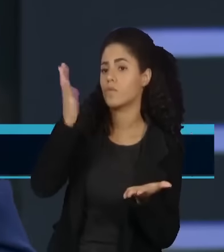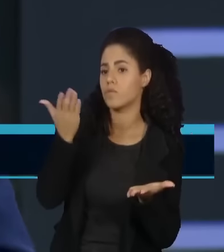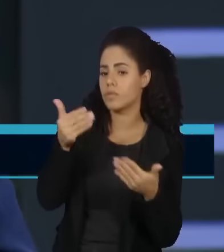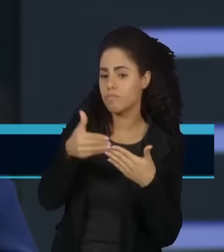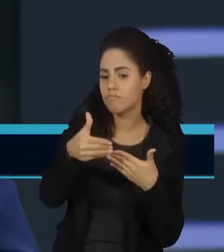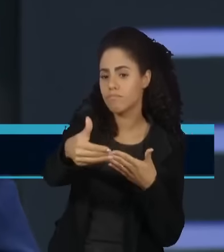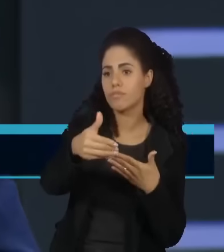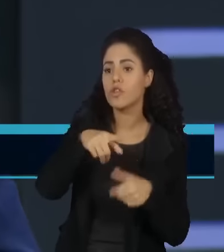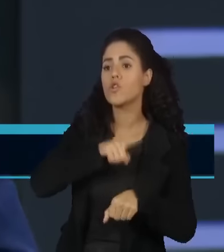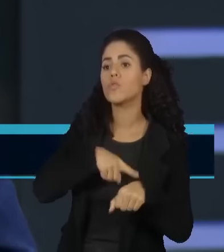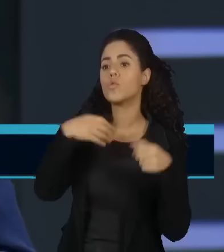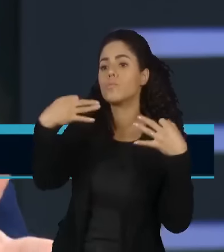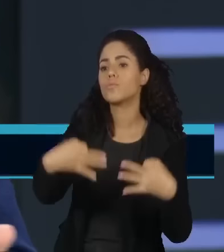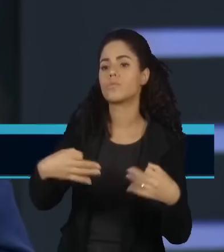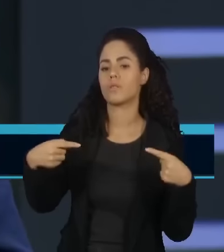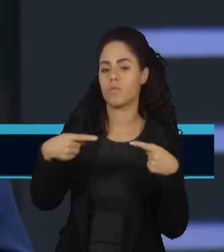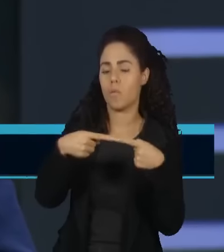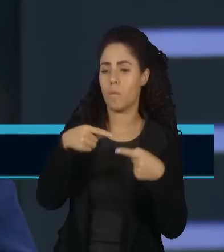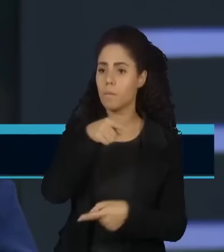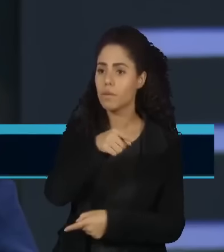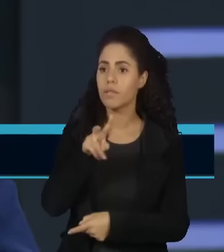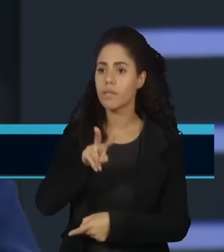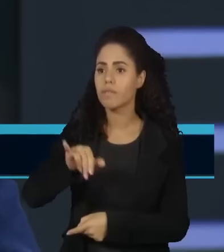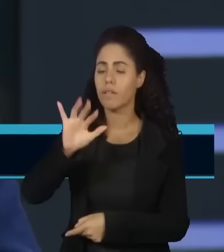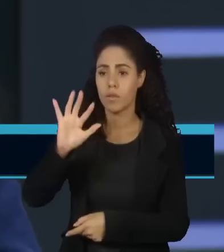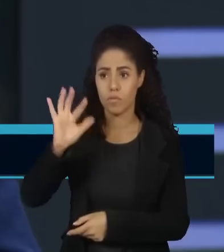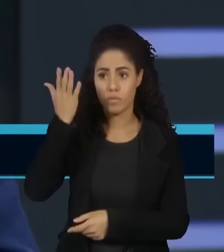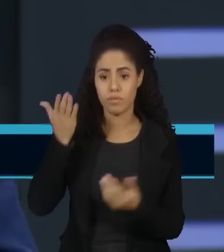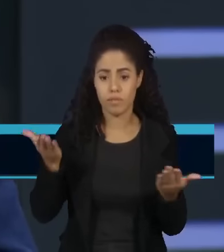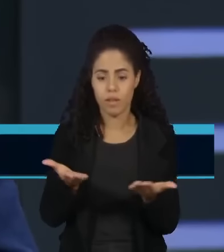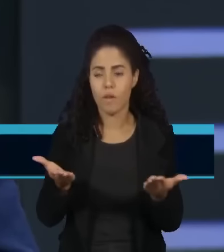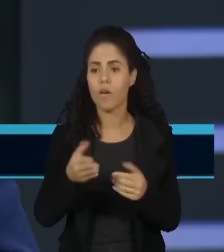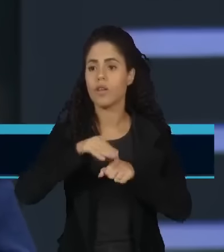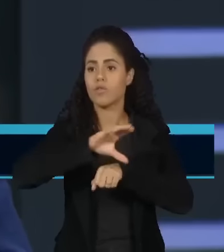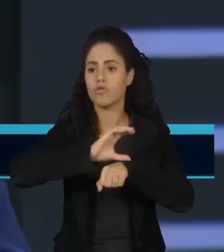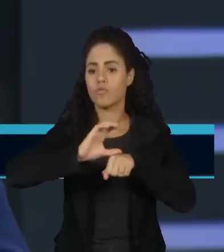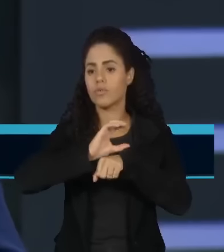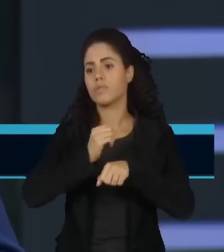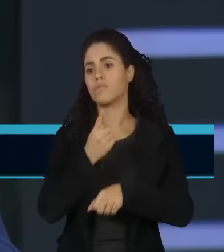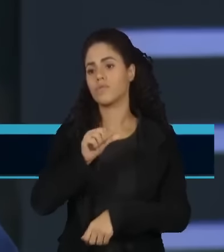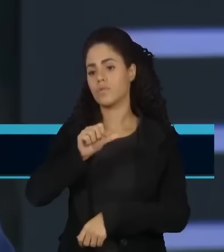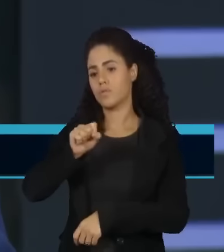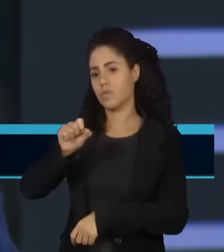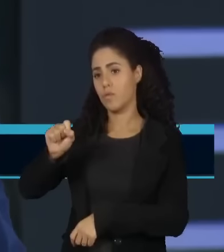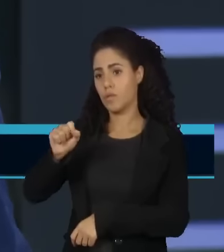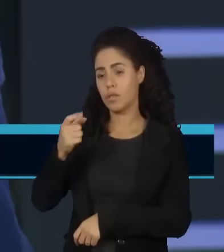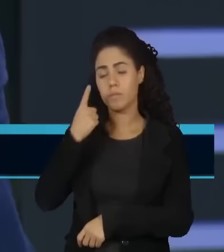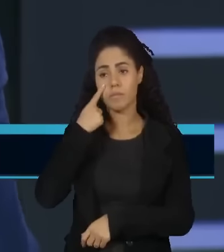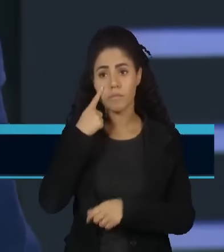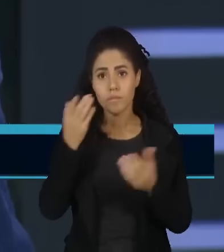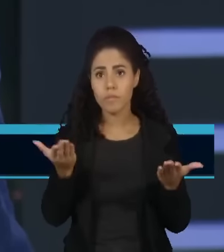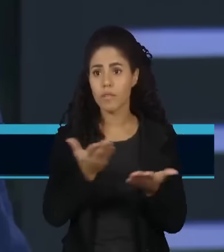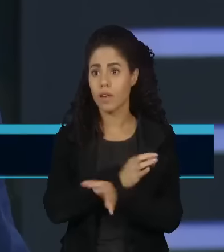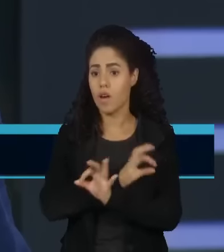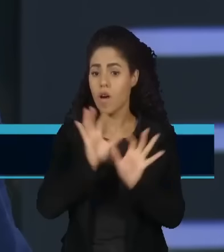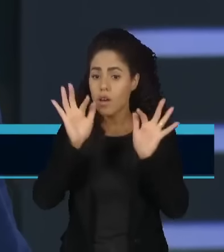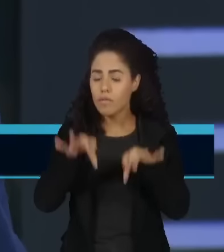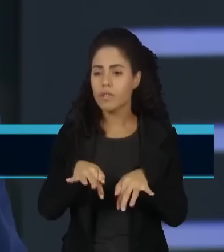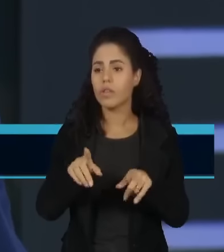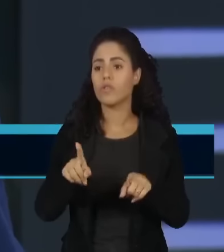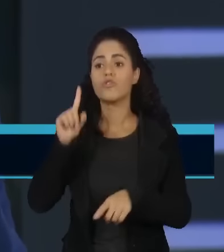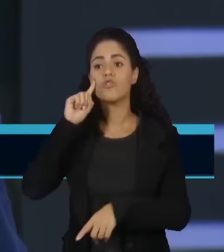devido processo legal, que certamente ocorrerá, como sempre ocorreu com a Constituição de 88, como é que isso vai ficar. Agora, por fim, temos de lembrar, e